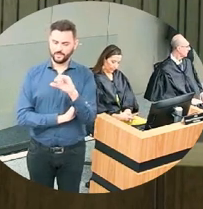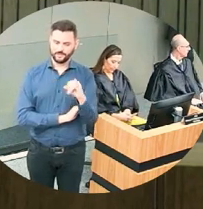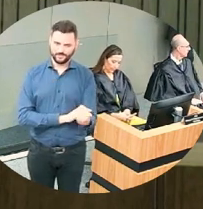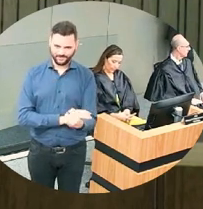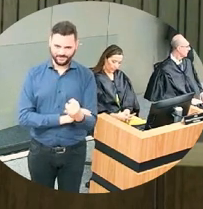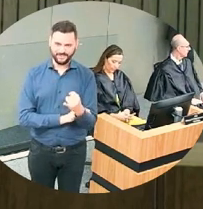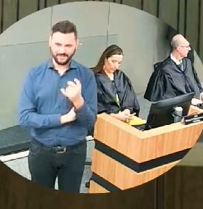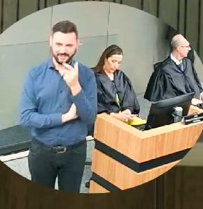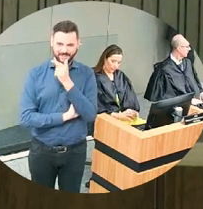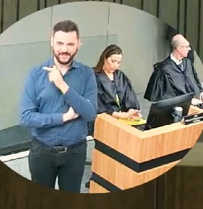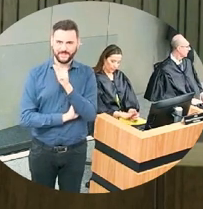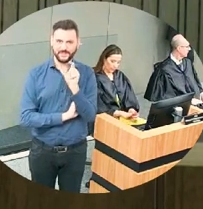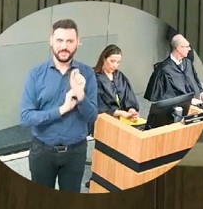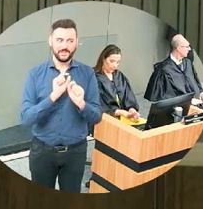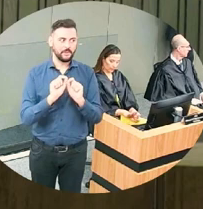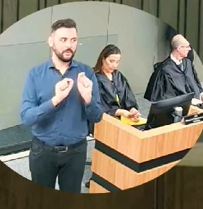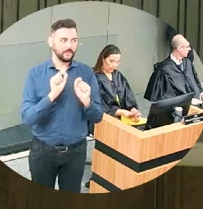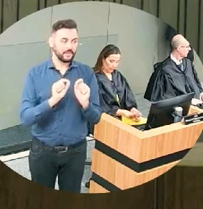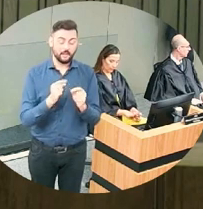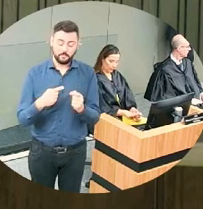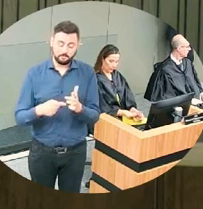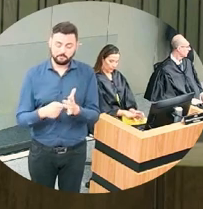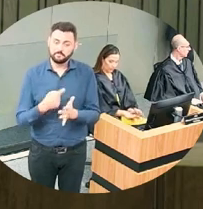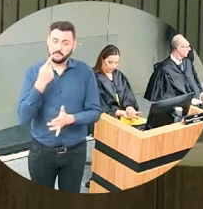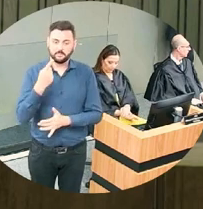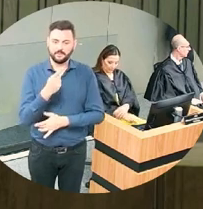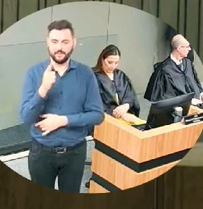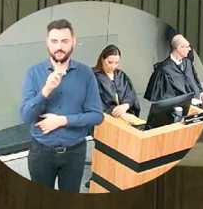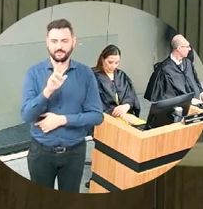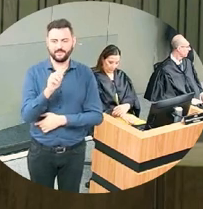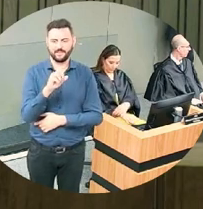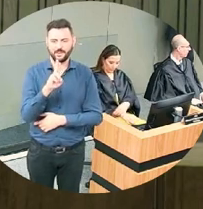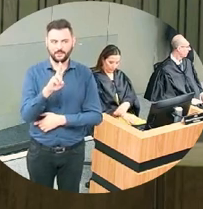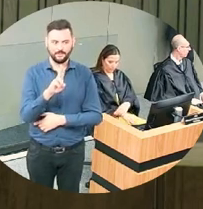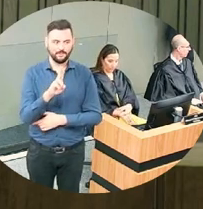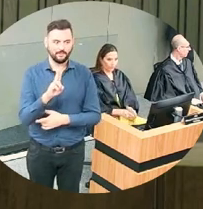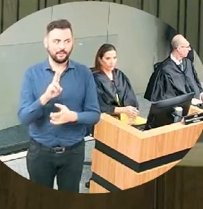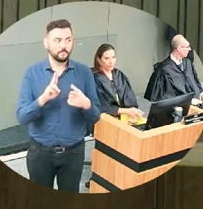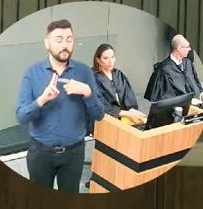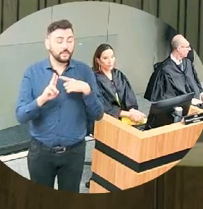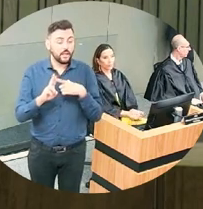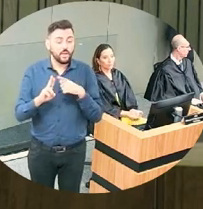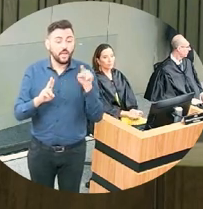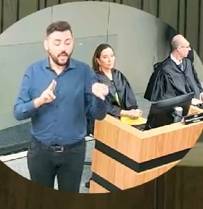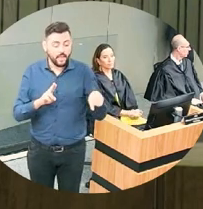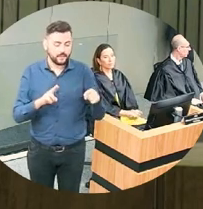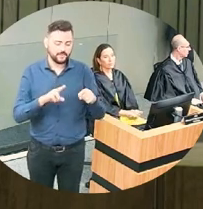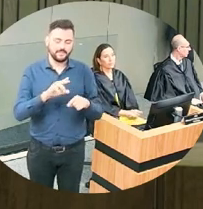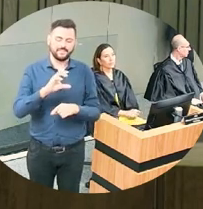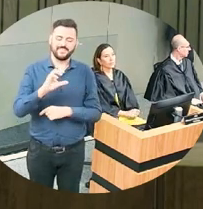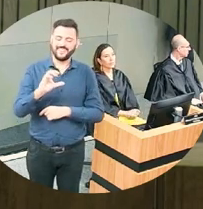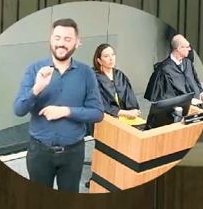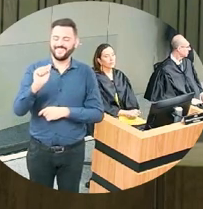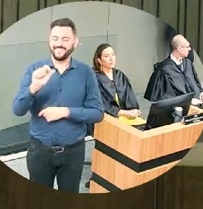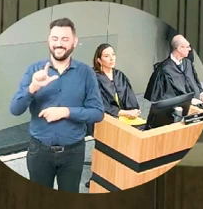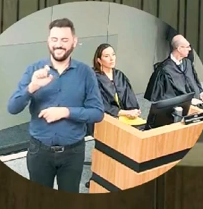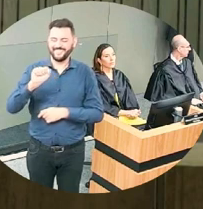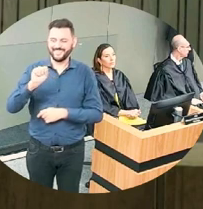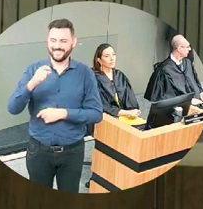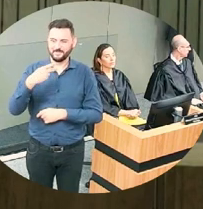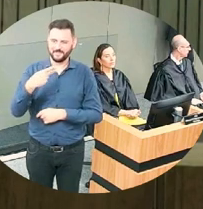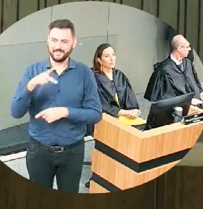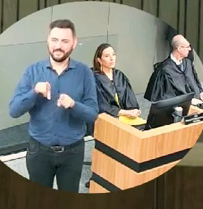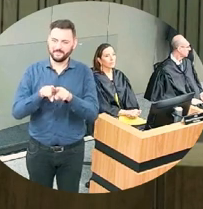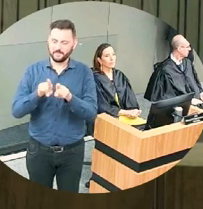fcs foram disponibil dados para o primeiro grau tá E isso resultou nas calex e nos sejusc quer